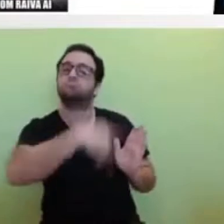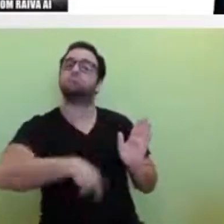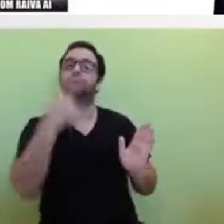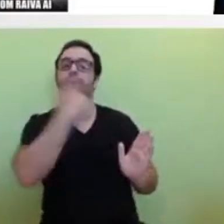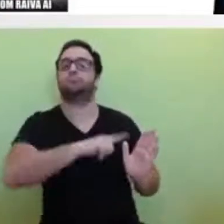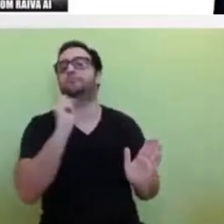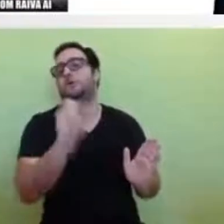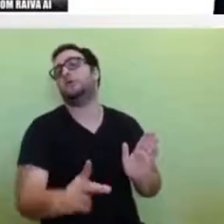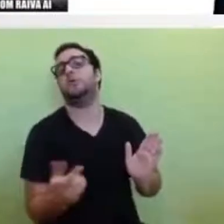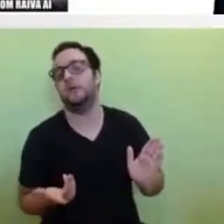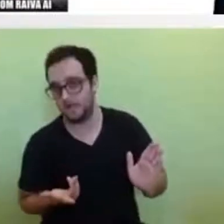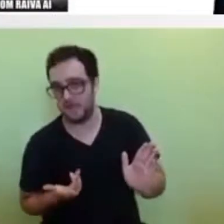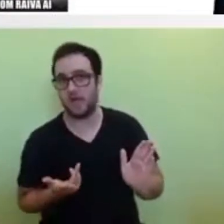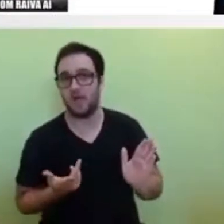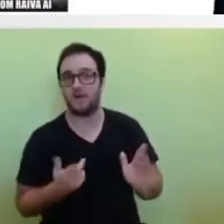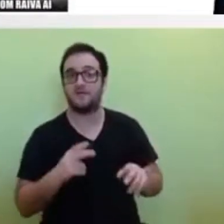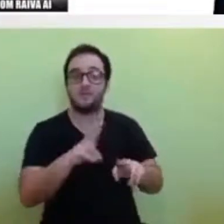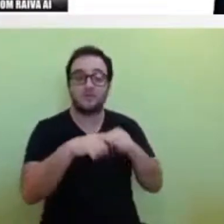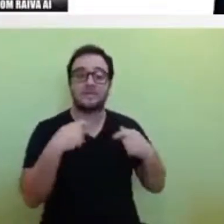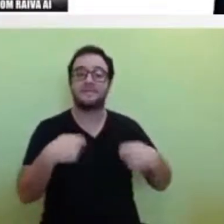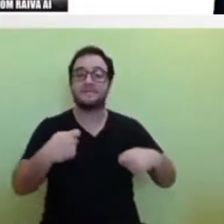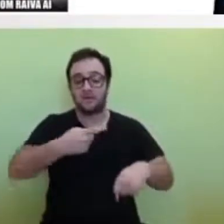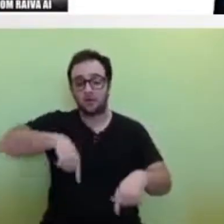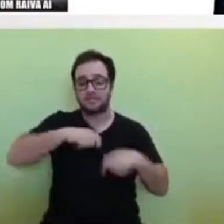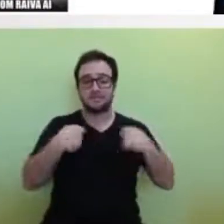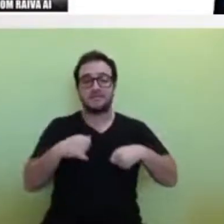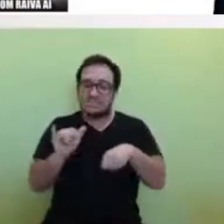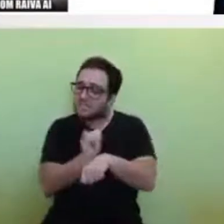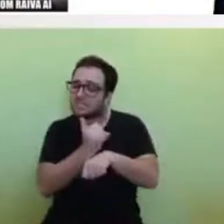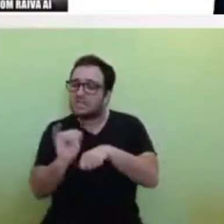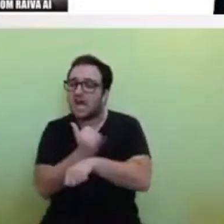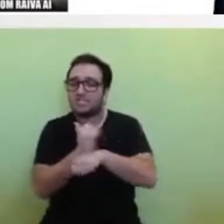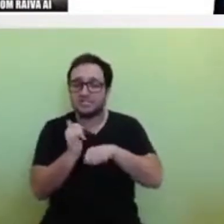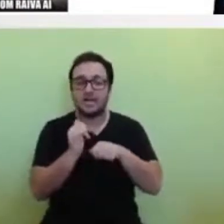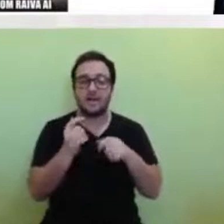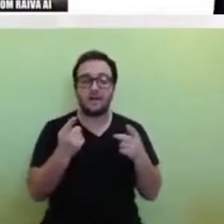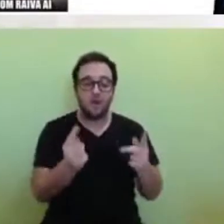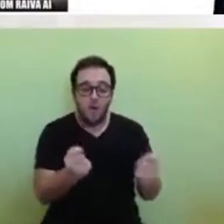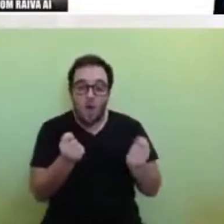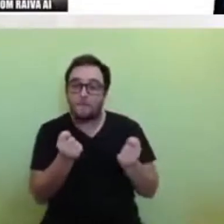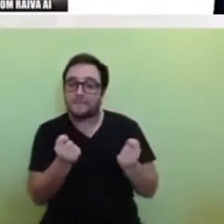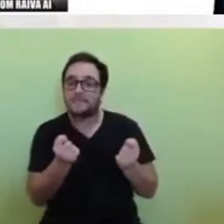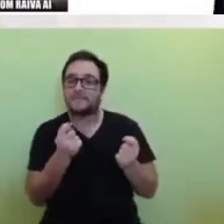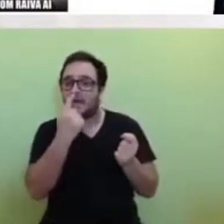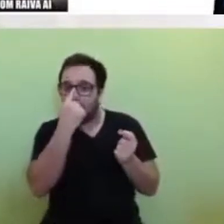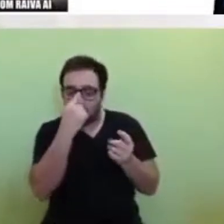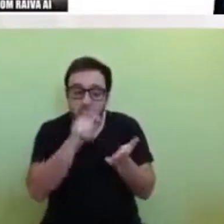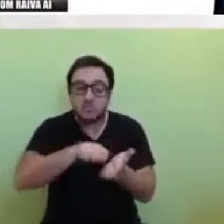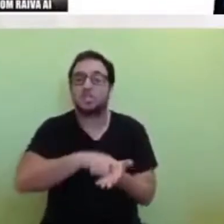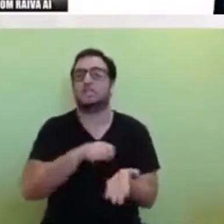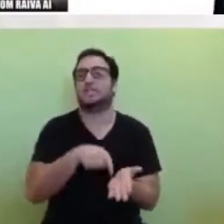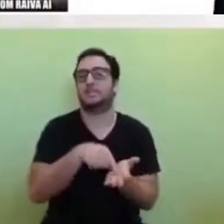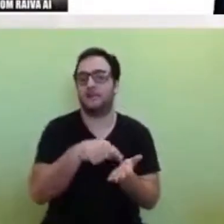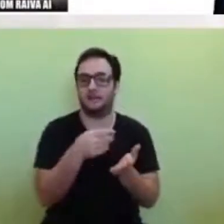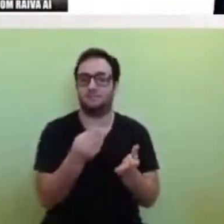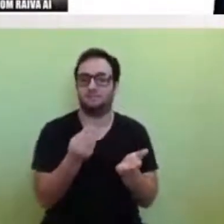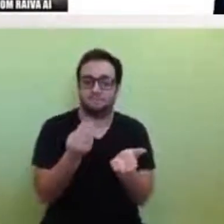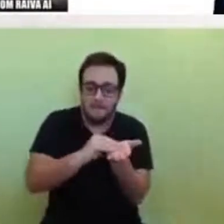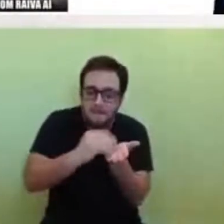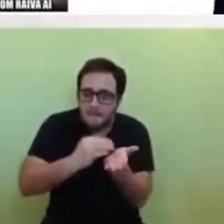meio econômico de representação da língua. Se ela não é econômica, ela não tem, ela deixa de cumprir o papel de escrita,